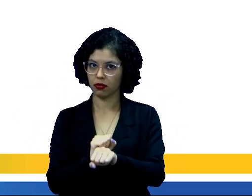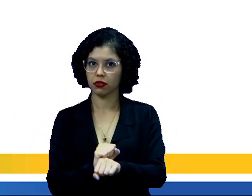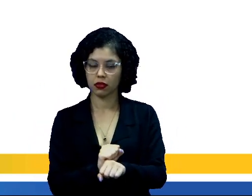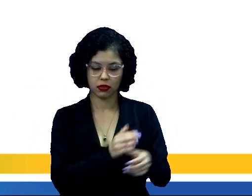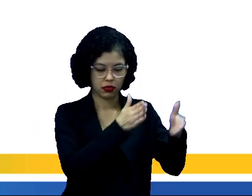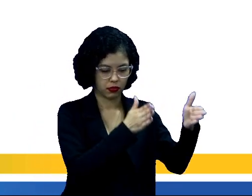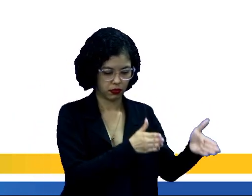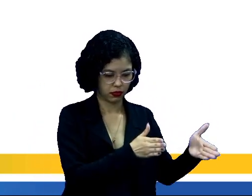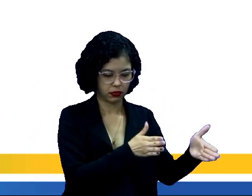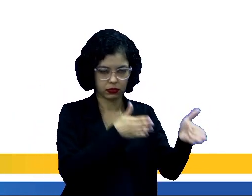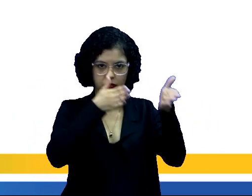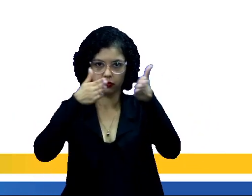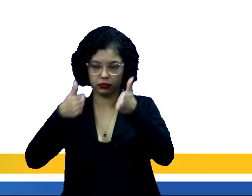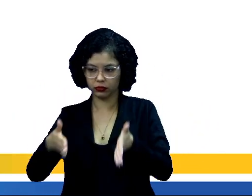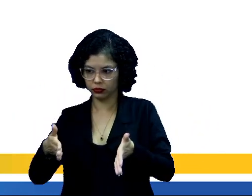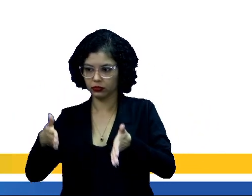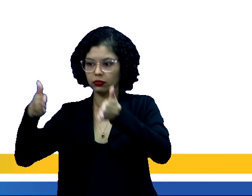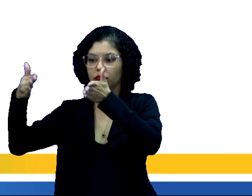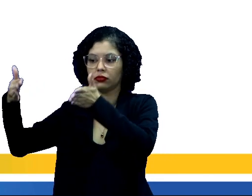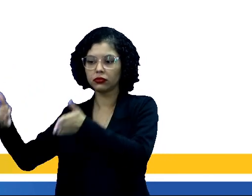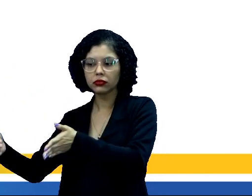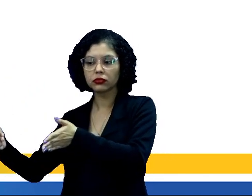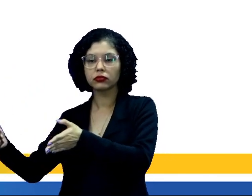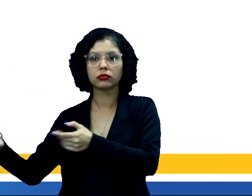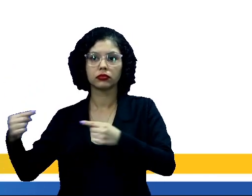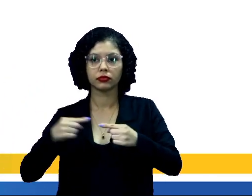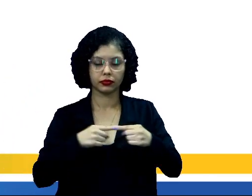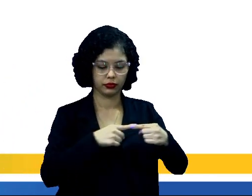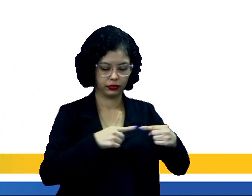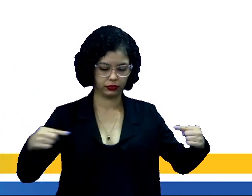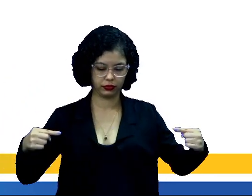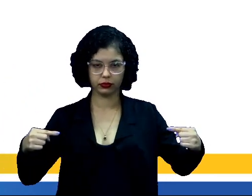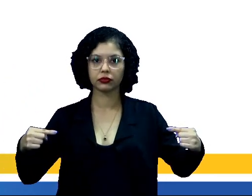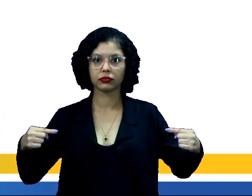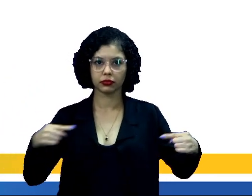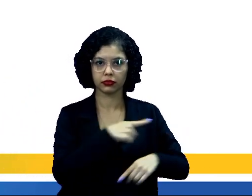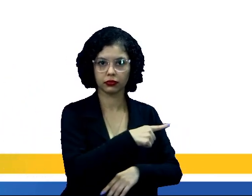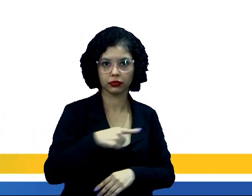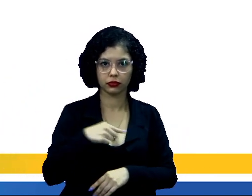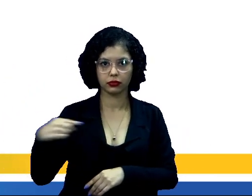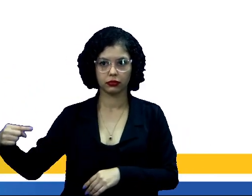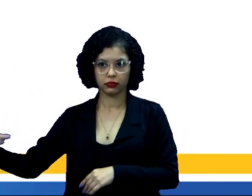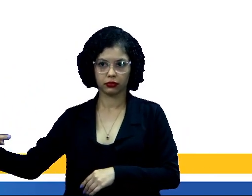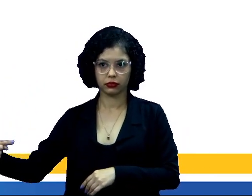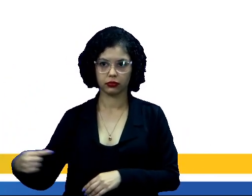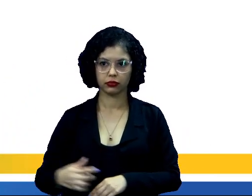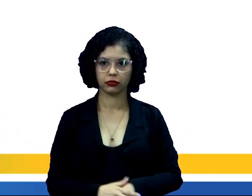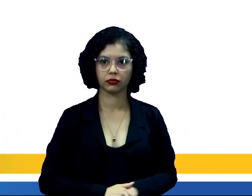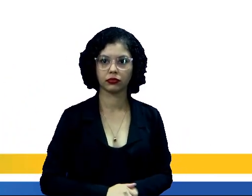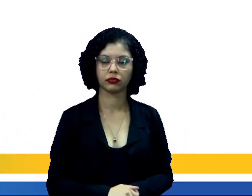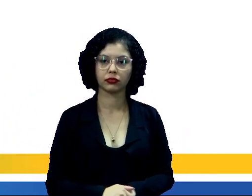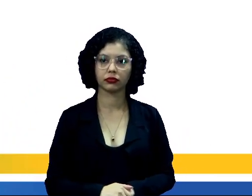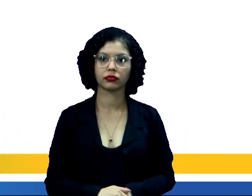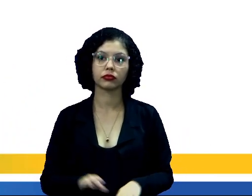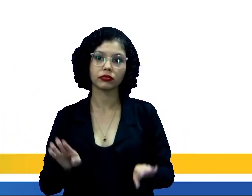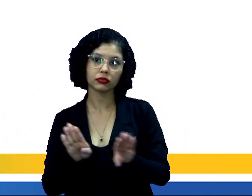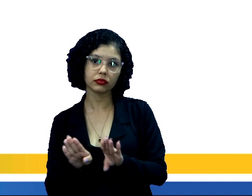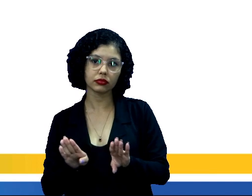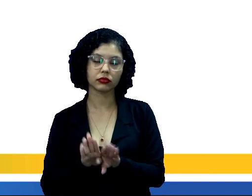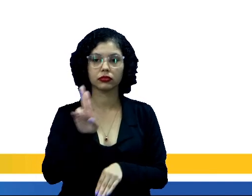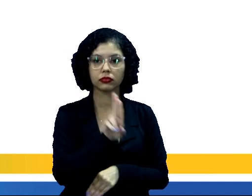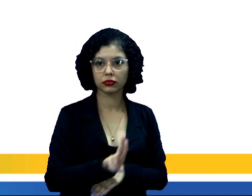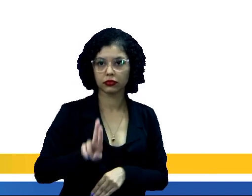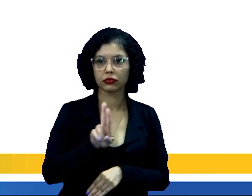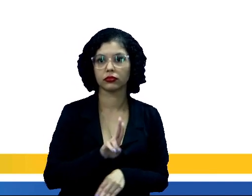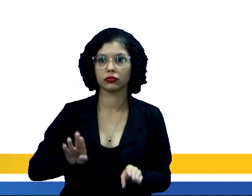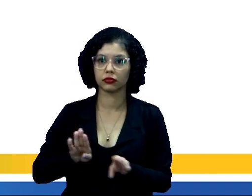da oração e para separar essa explicação nós temos o travessão, ok? Também pode